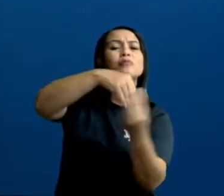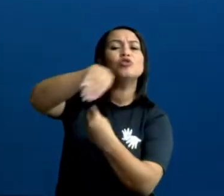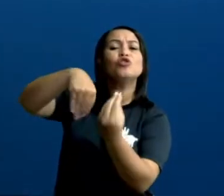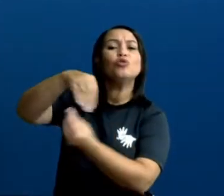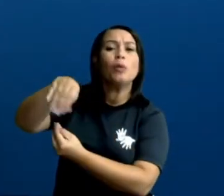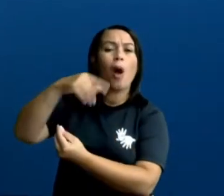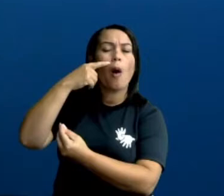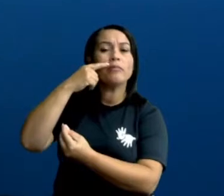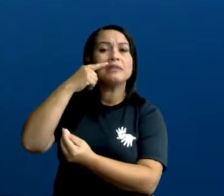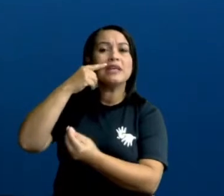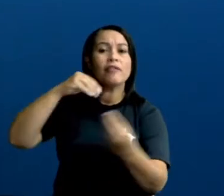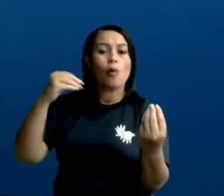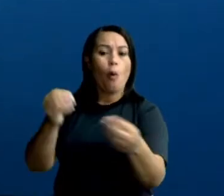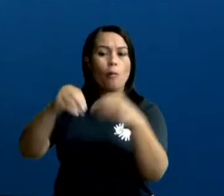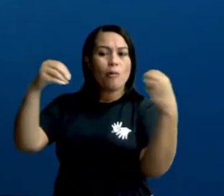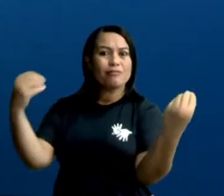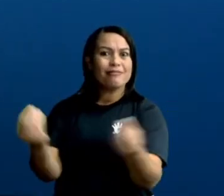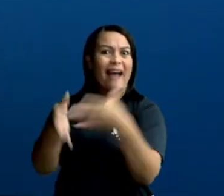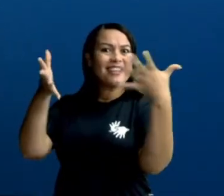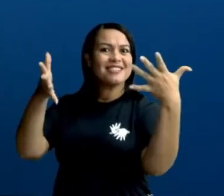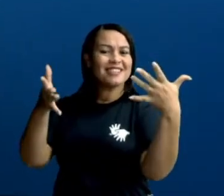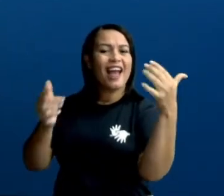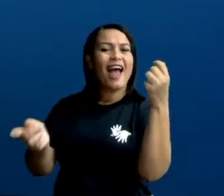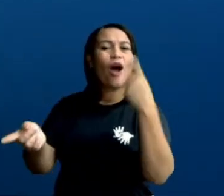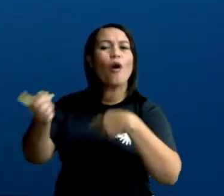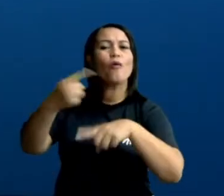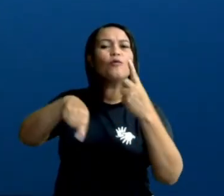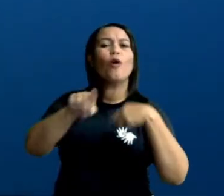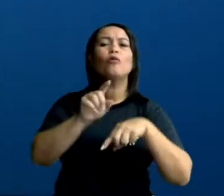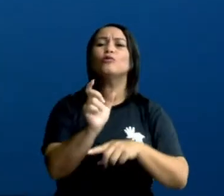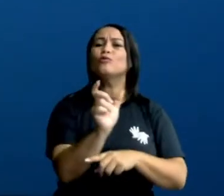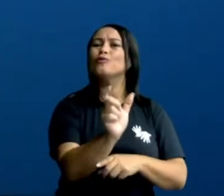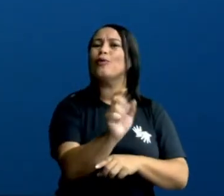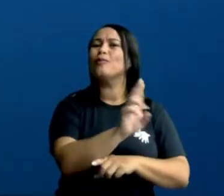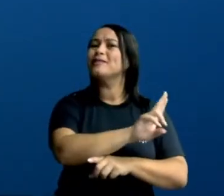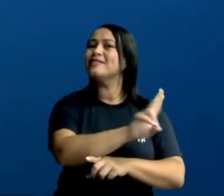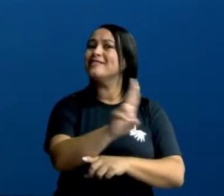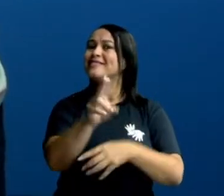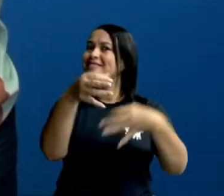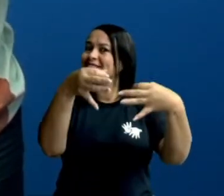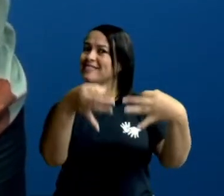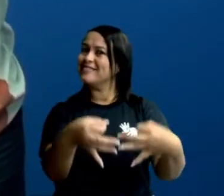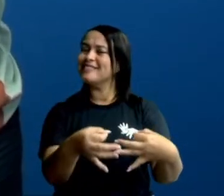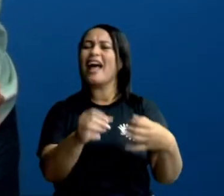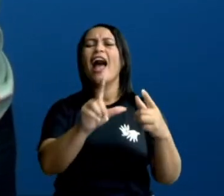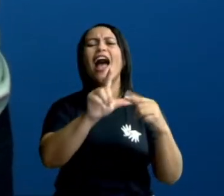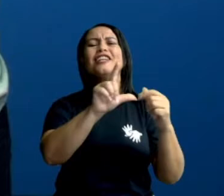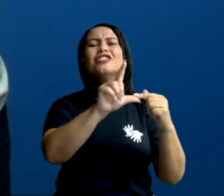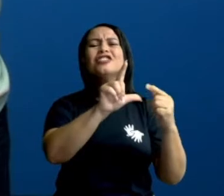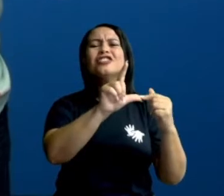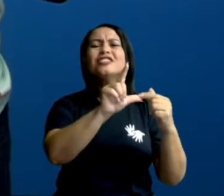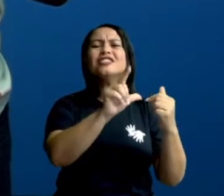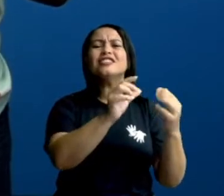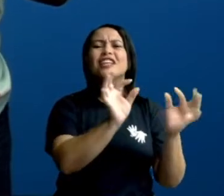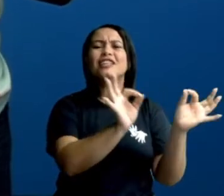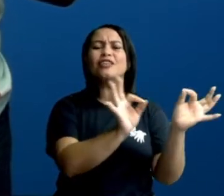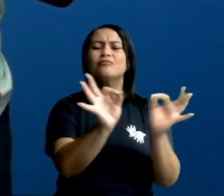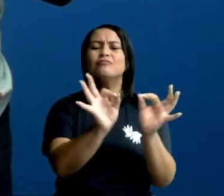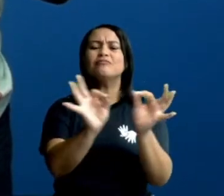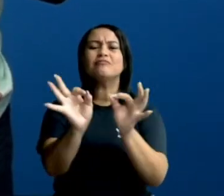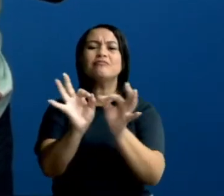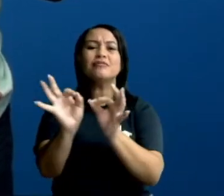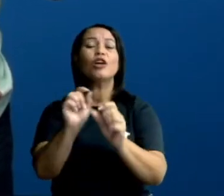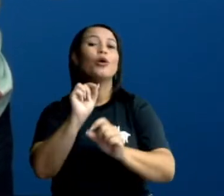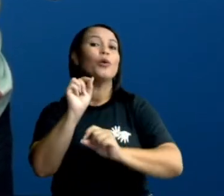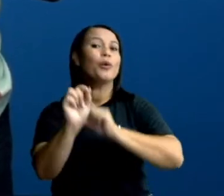um passe de mágica, ele vai voltar e vai fazer o quê? As letras vão se encaixar